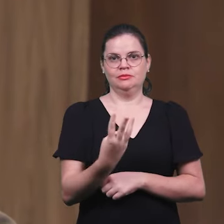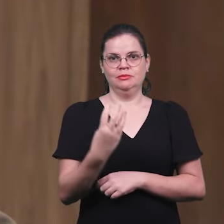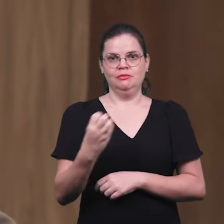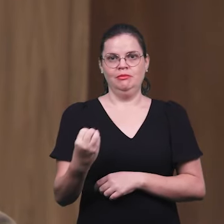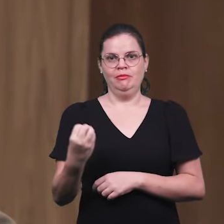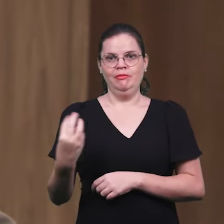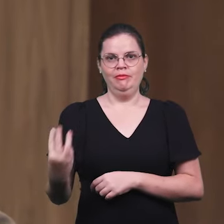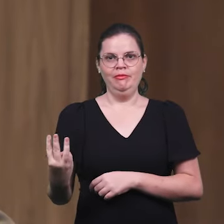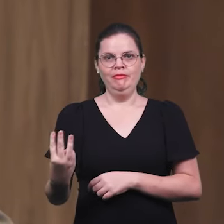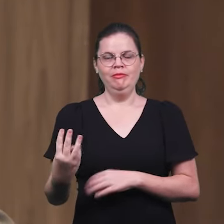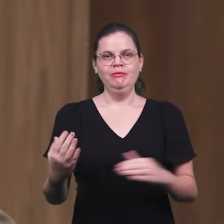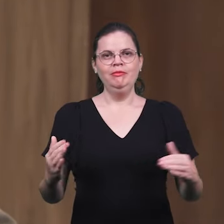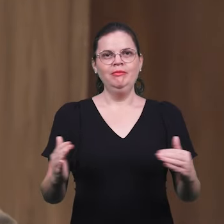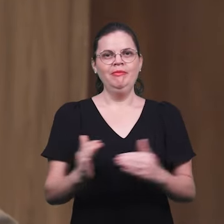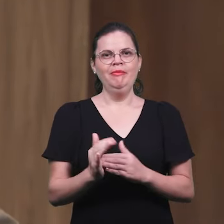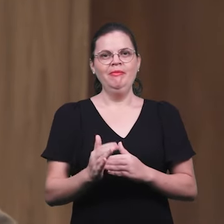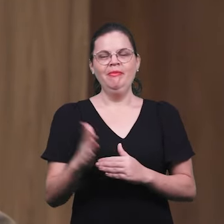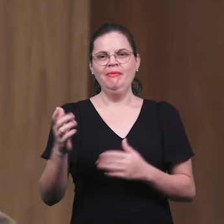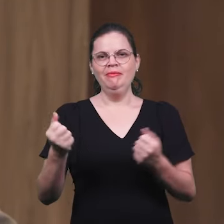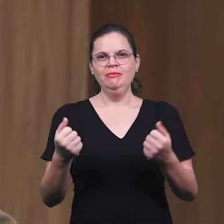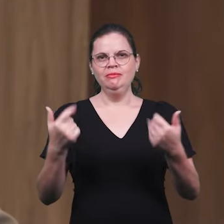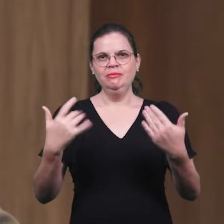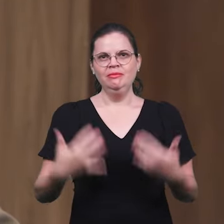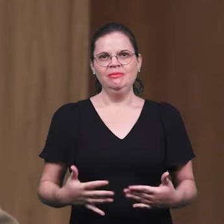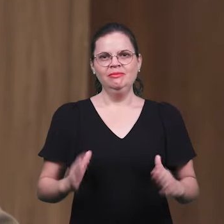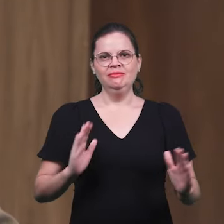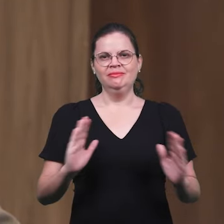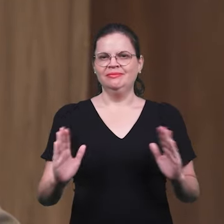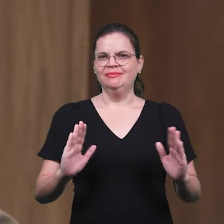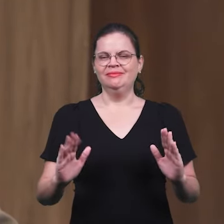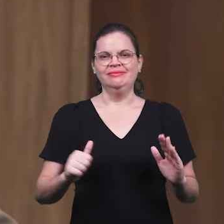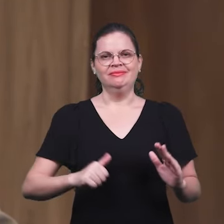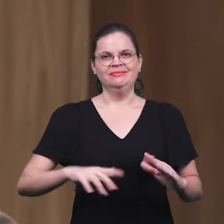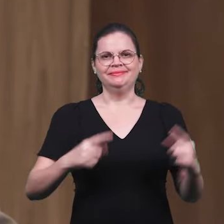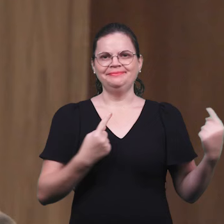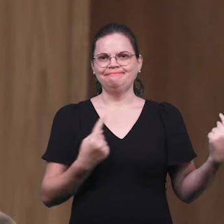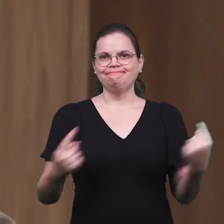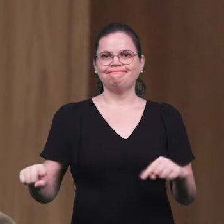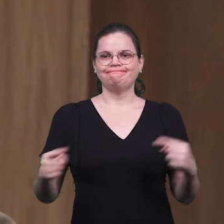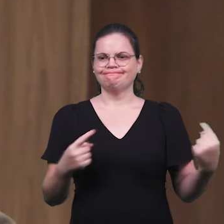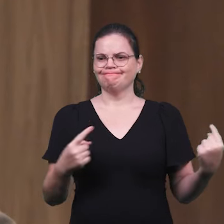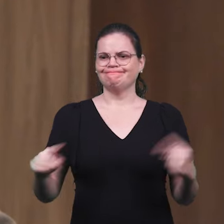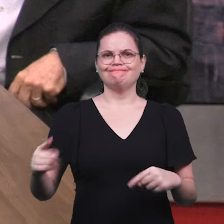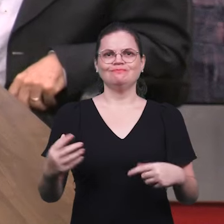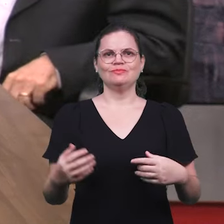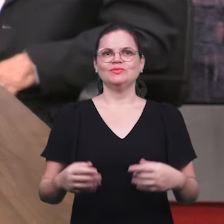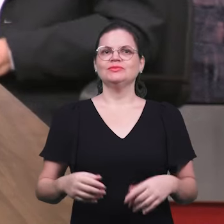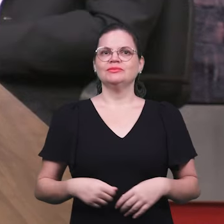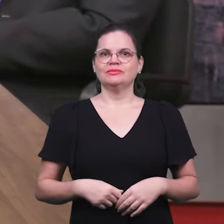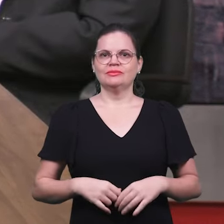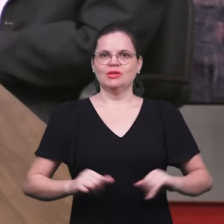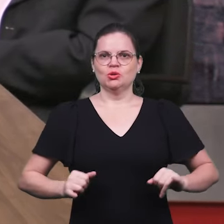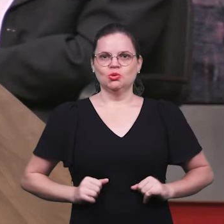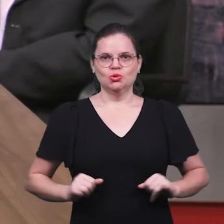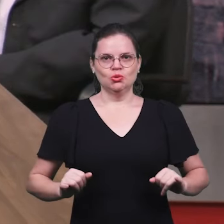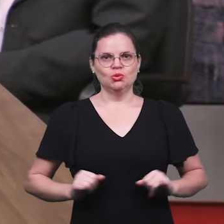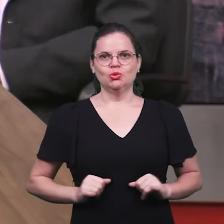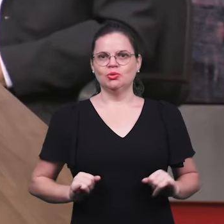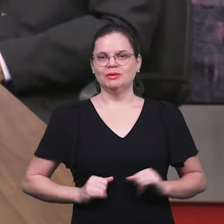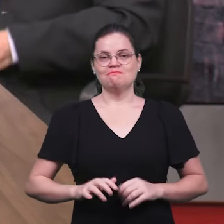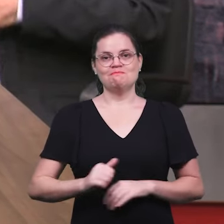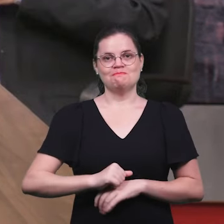foi, até o Celon falou, foi a maior perseguição que a igreja sofreu, foi na época dele, né? Foi a maior perseguição na igreja dele.